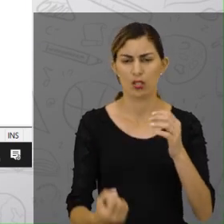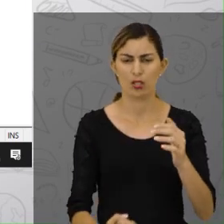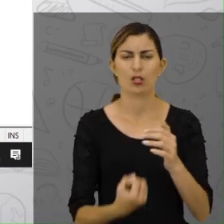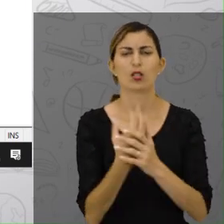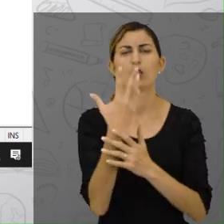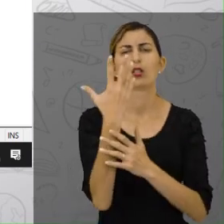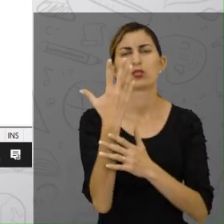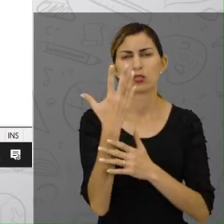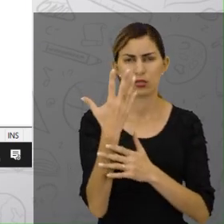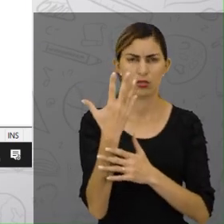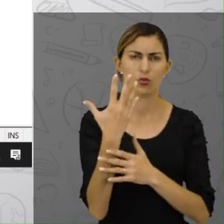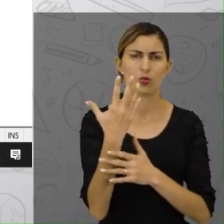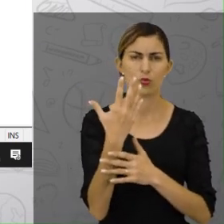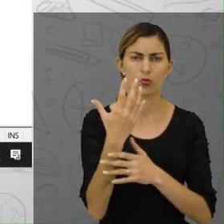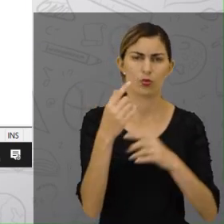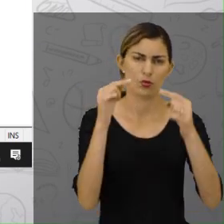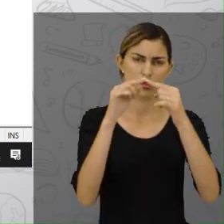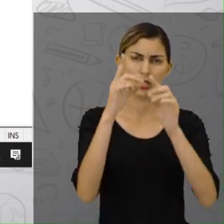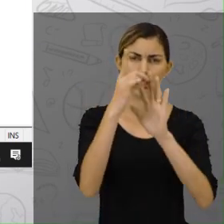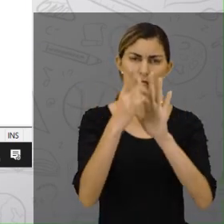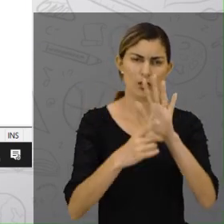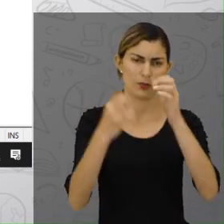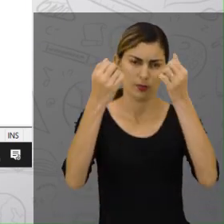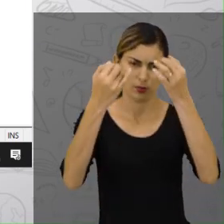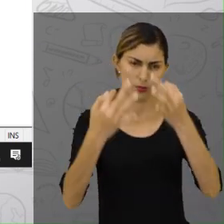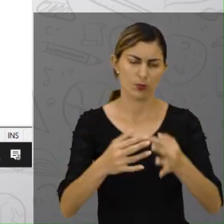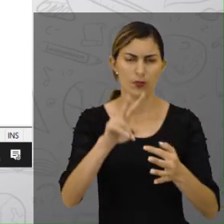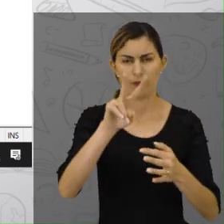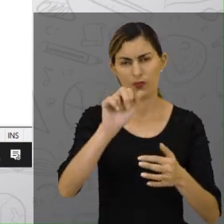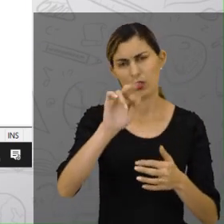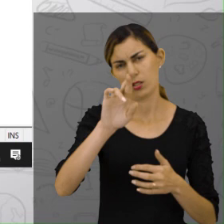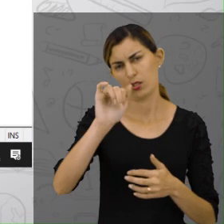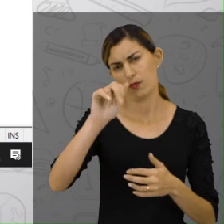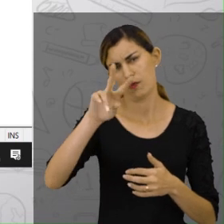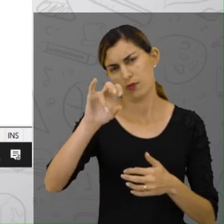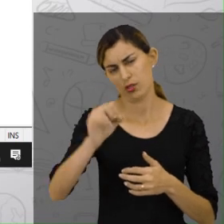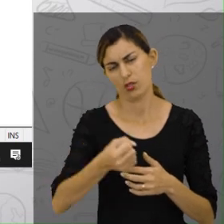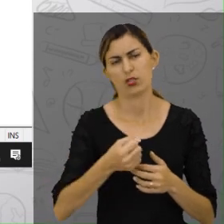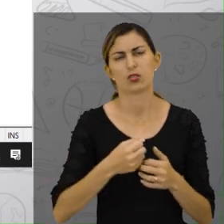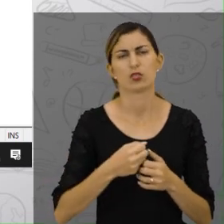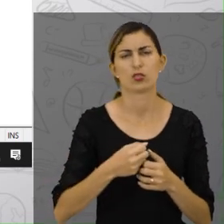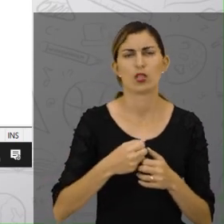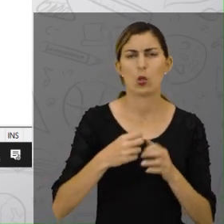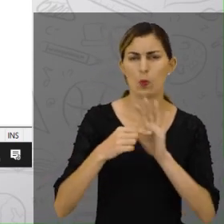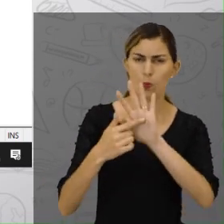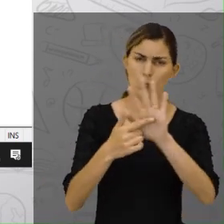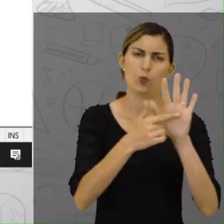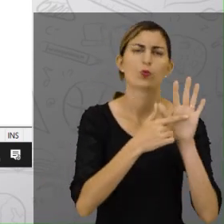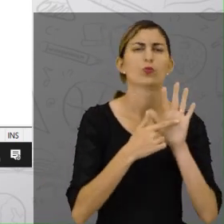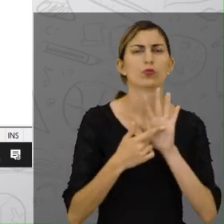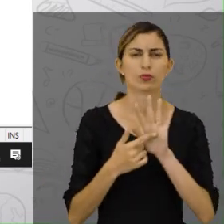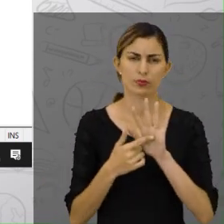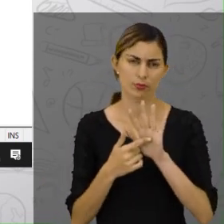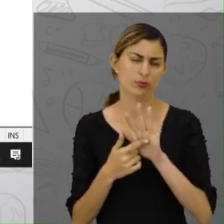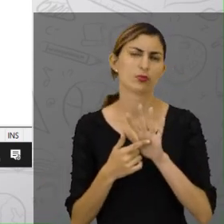na criação e na declaração das variáveis está bem